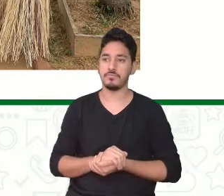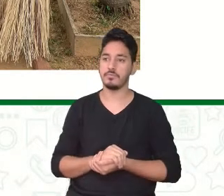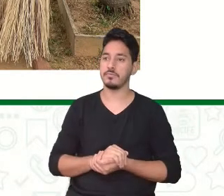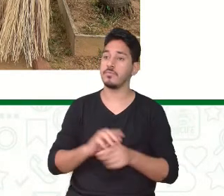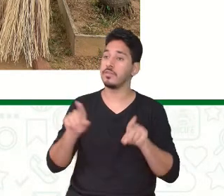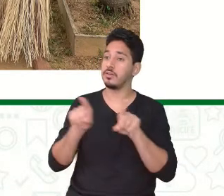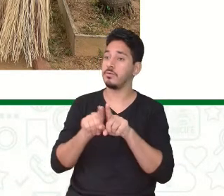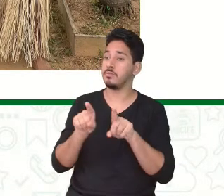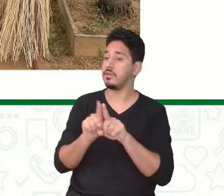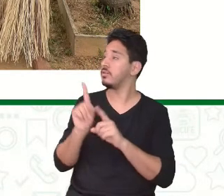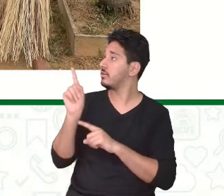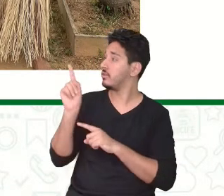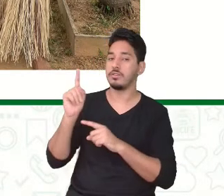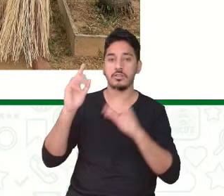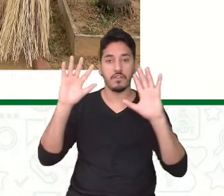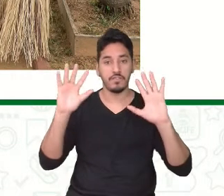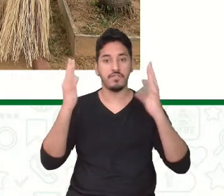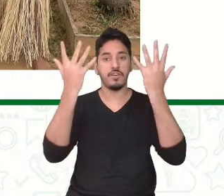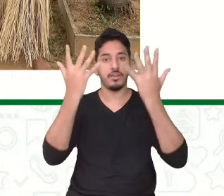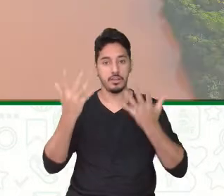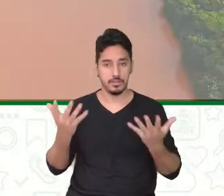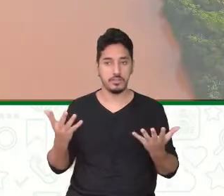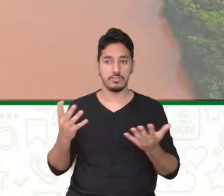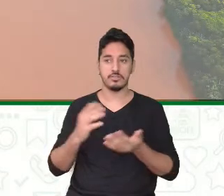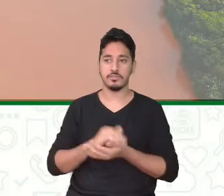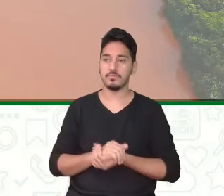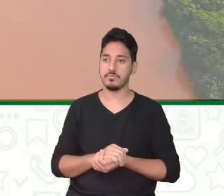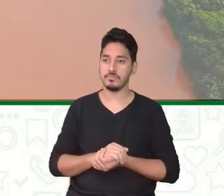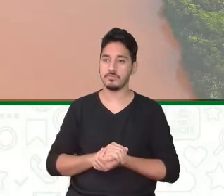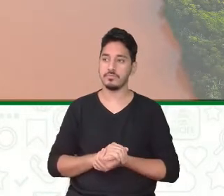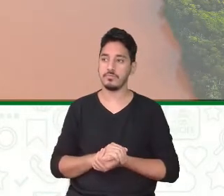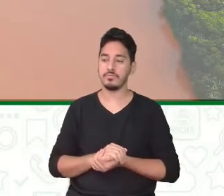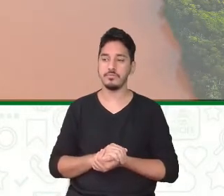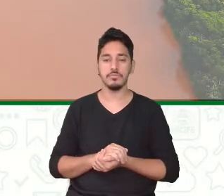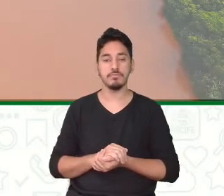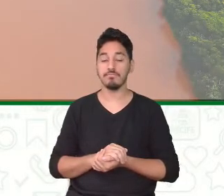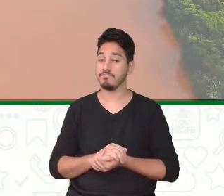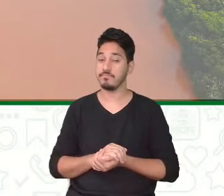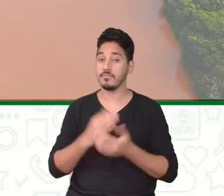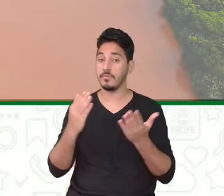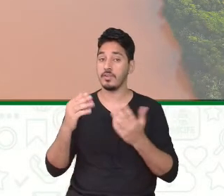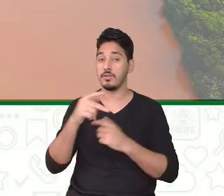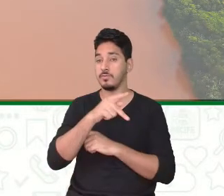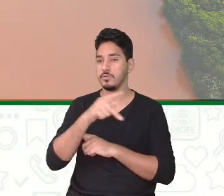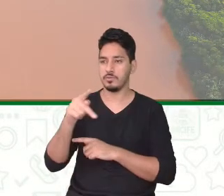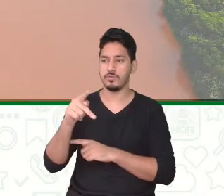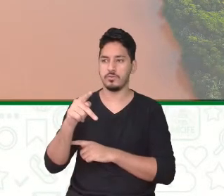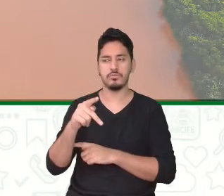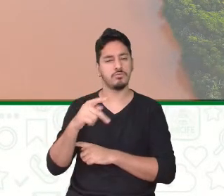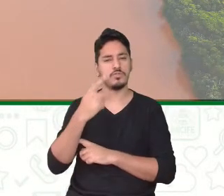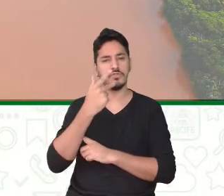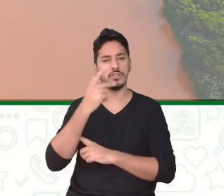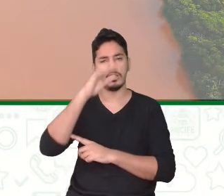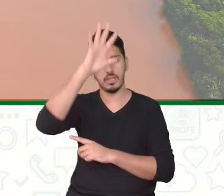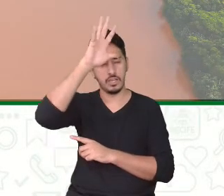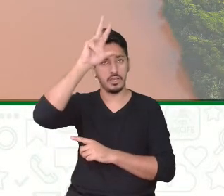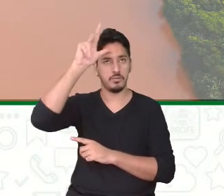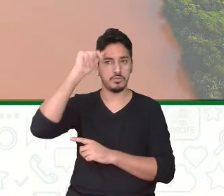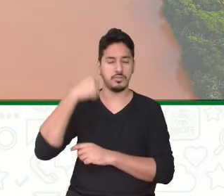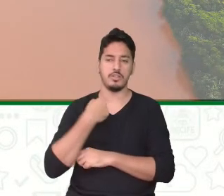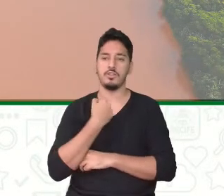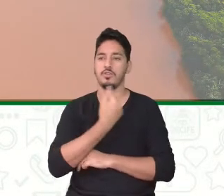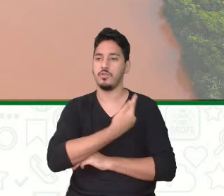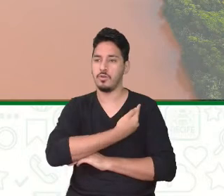parte daquela Do celebração, né? Festival Iauanauá. Isso. Exatamente. E aí, professora, eu trouxe dizendo que a Amazônia é